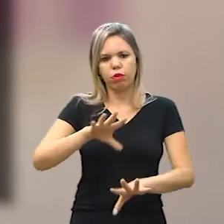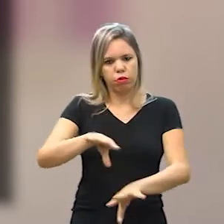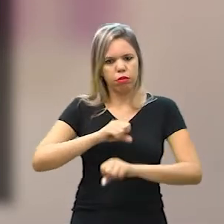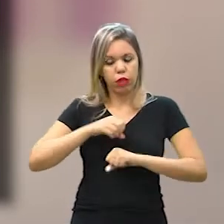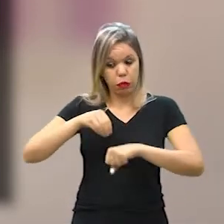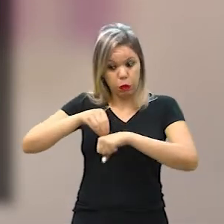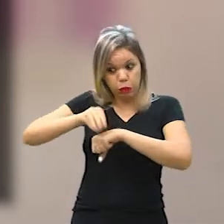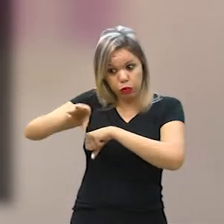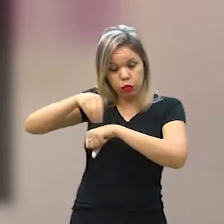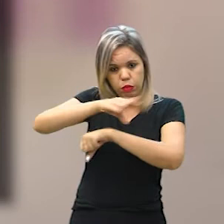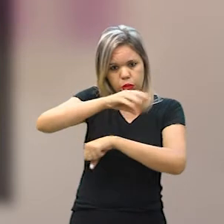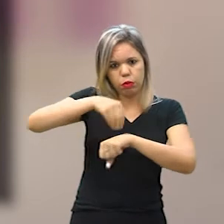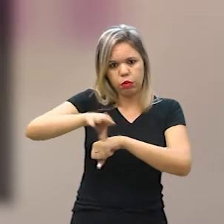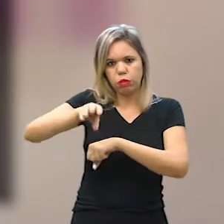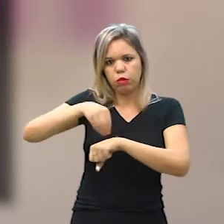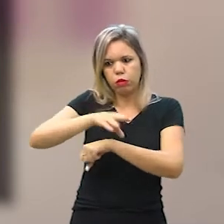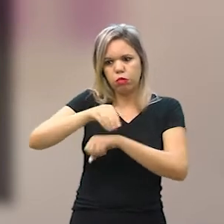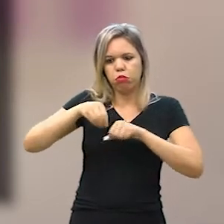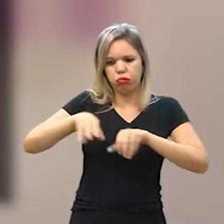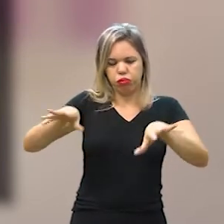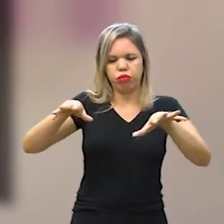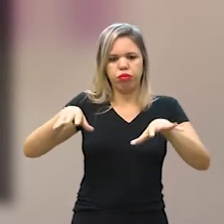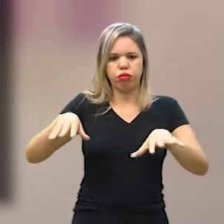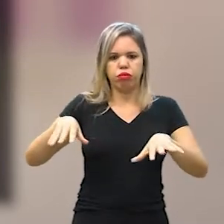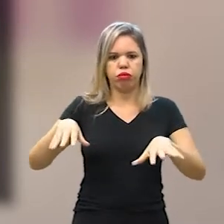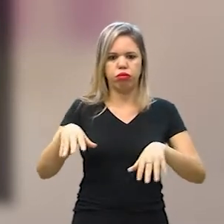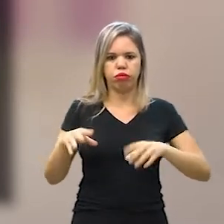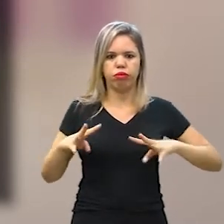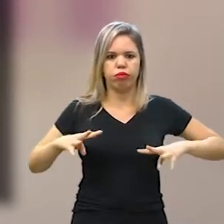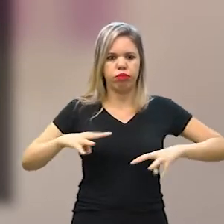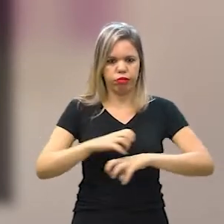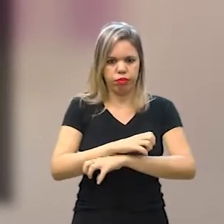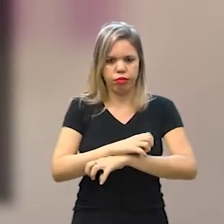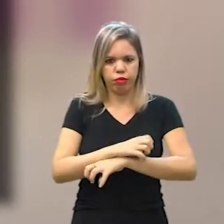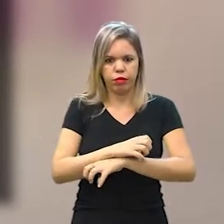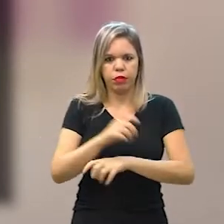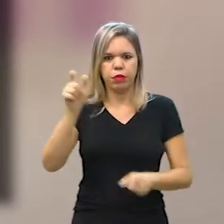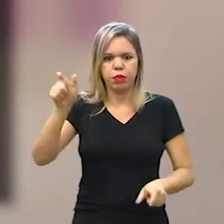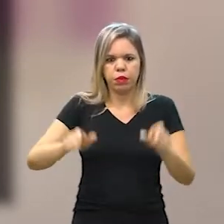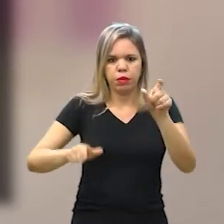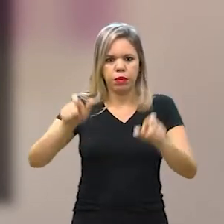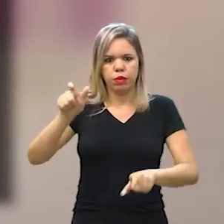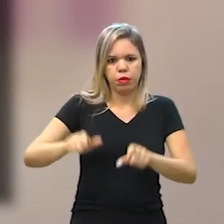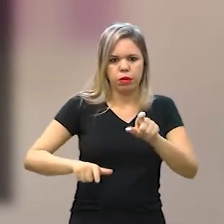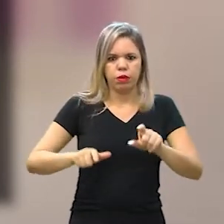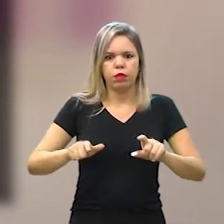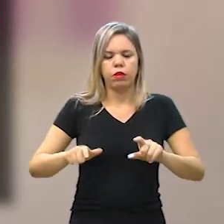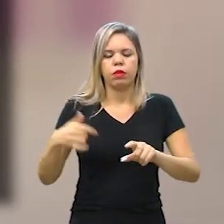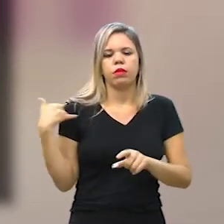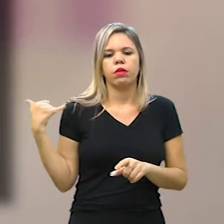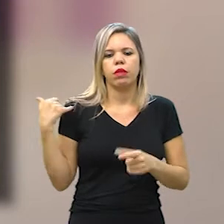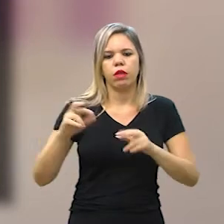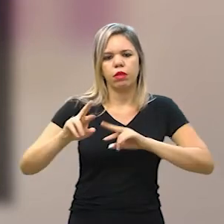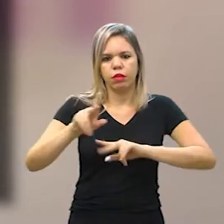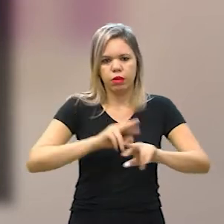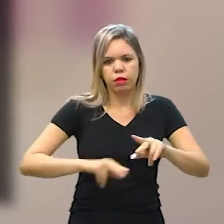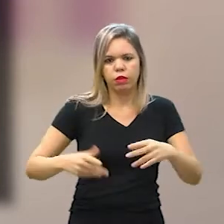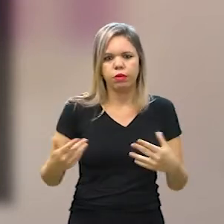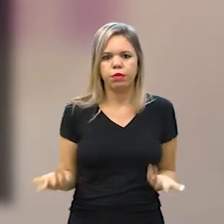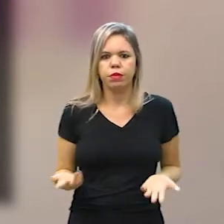ele que transmite, que passa essa bactéria para as outras pessoas e outras faixas